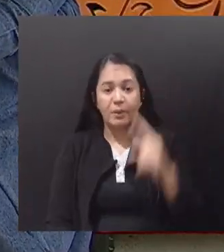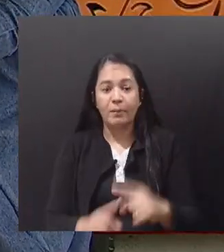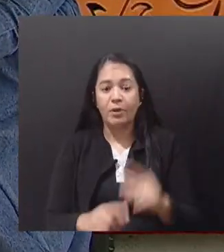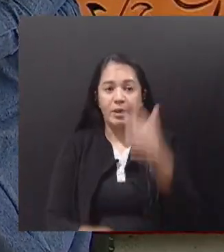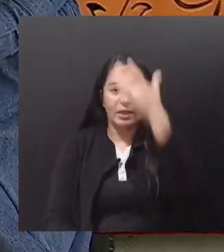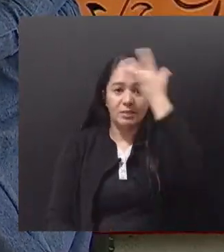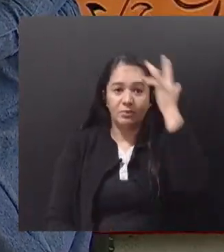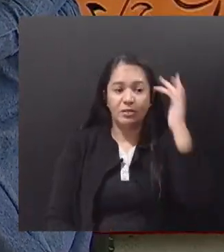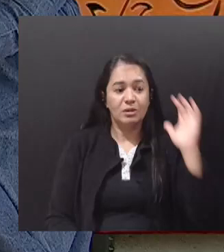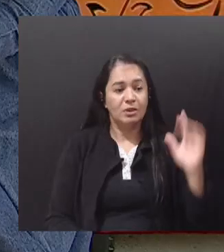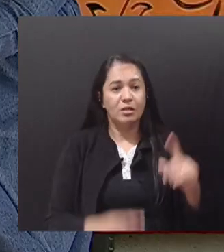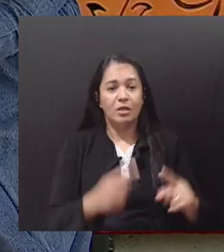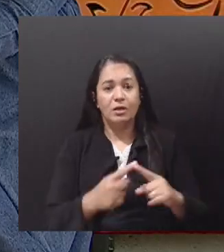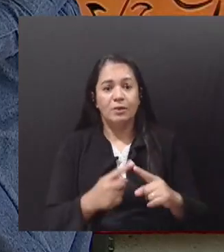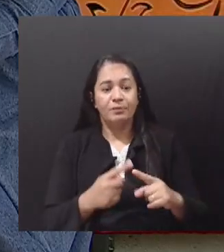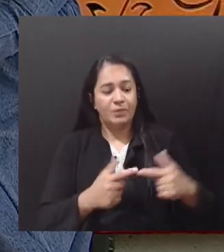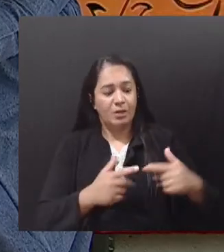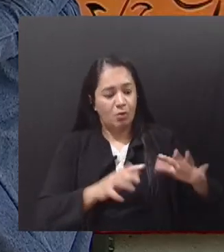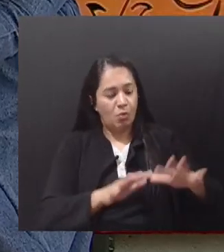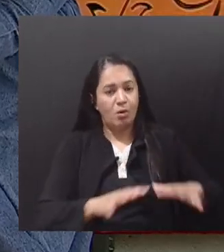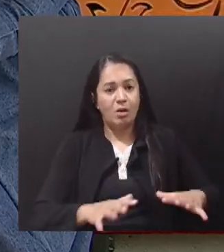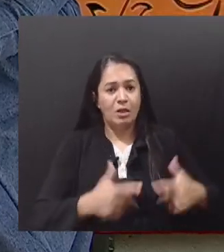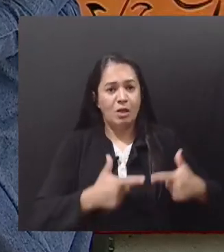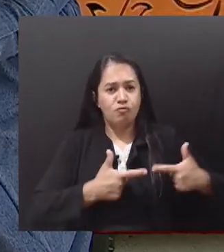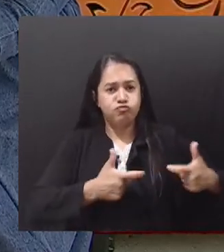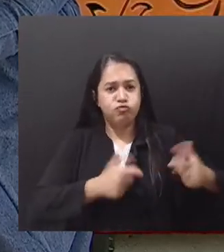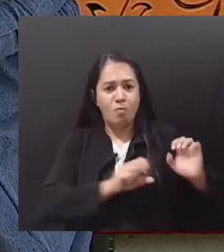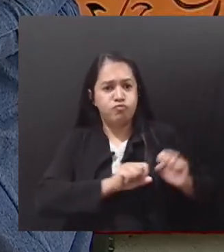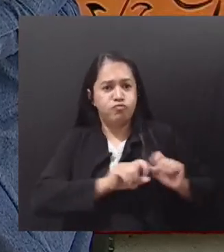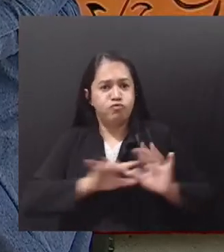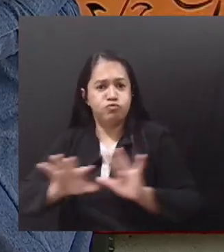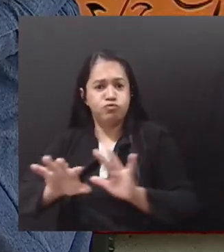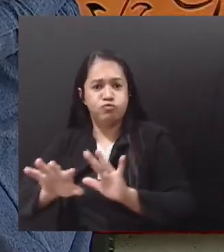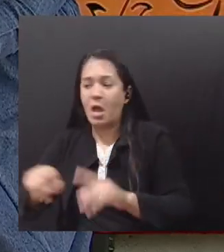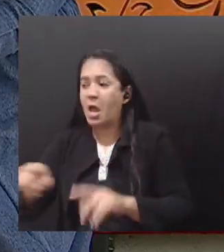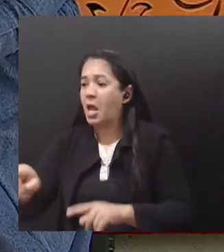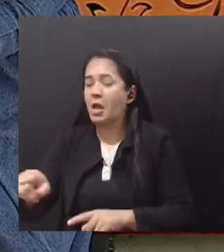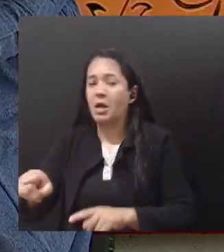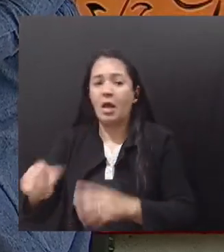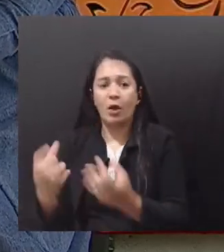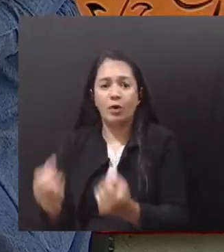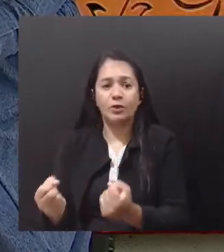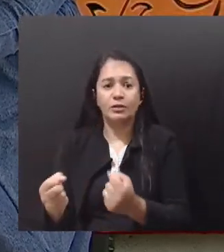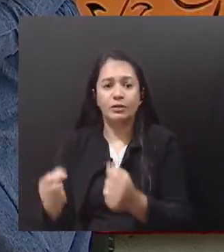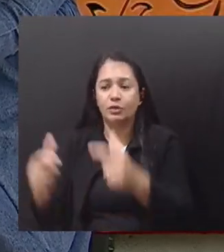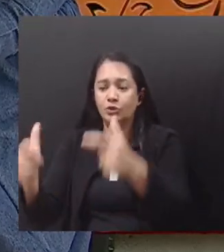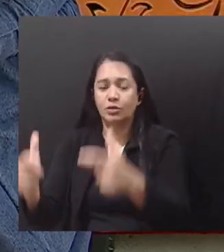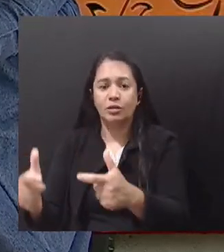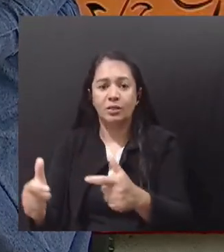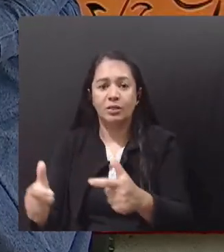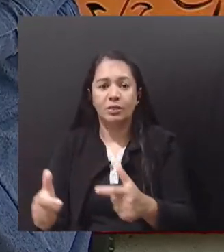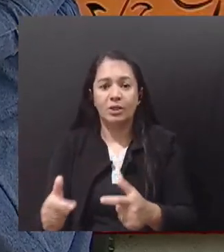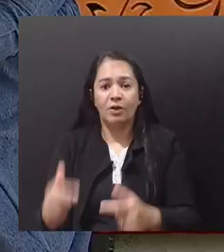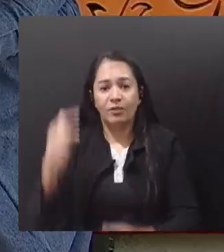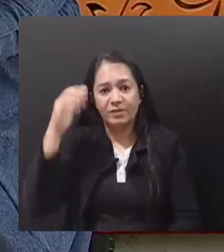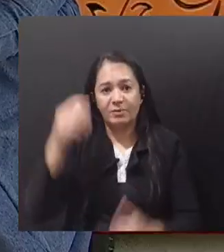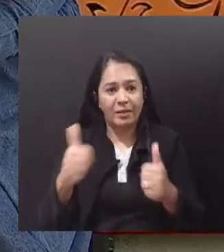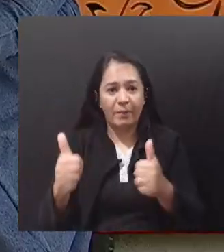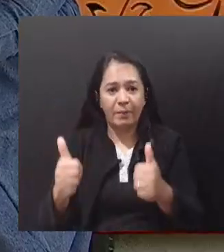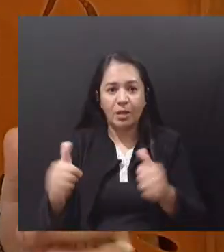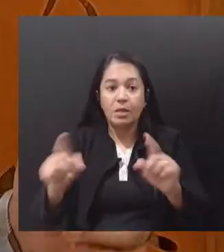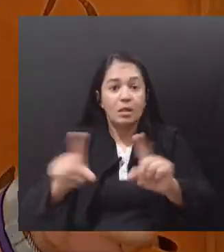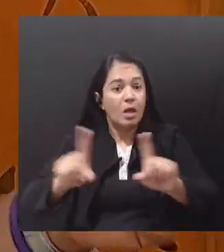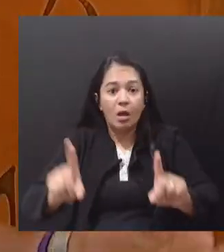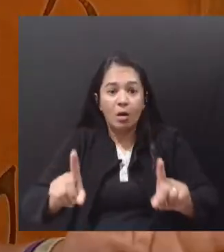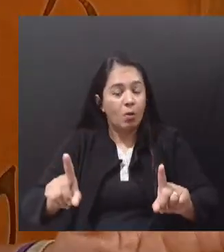de uma zona de conflito e a gente ouve, ele está acolhido num campo de refugiados, parece você imagina que ele está acolhido, né? Que